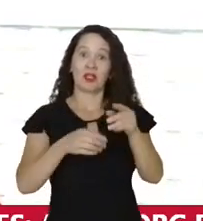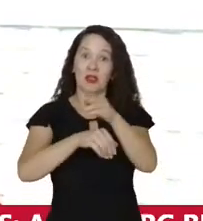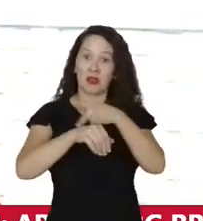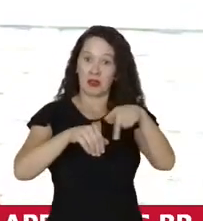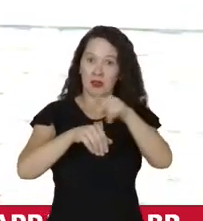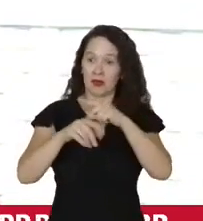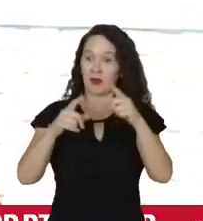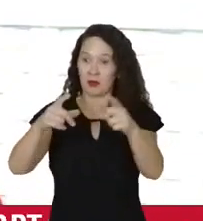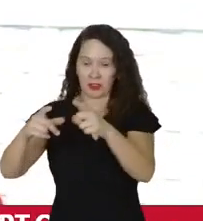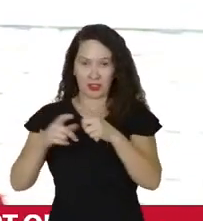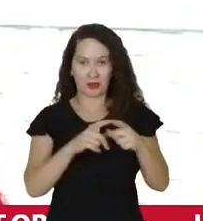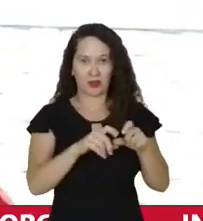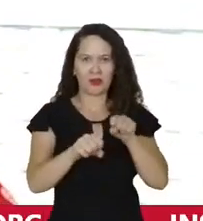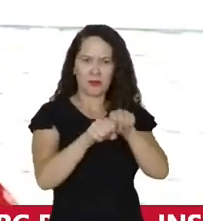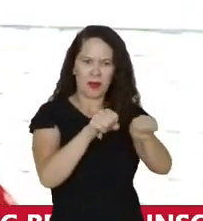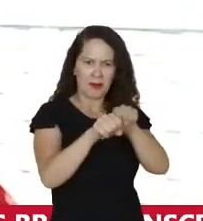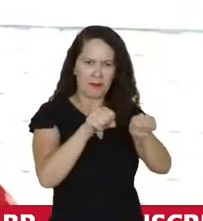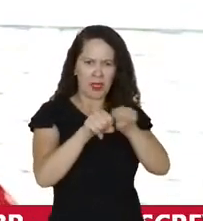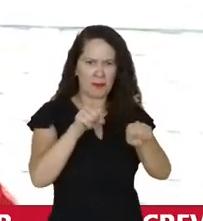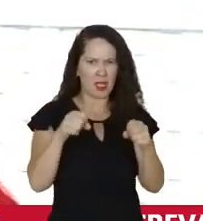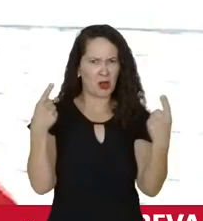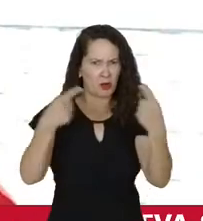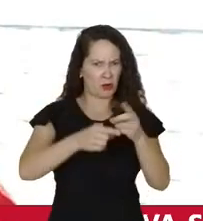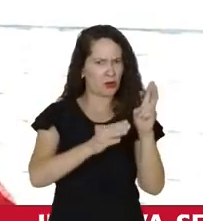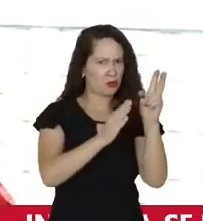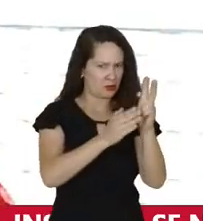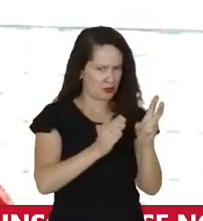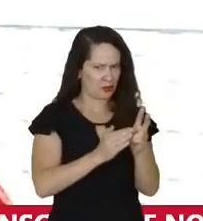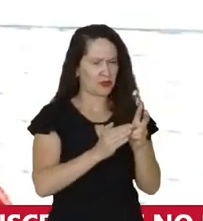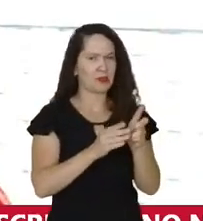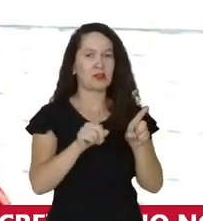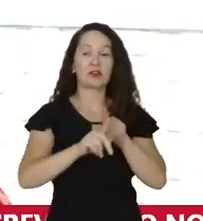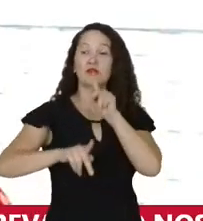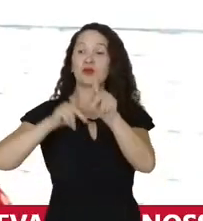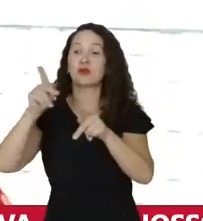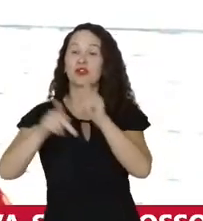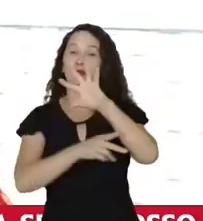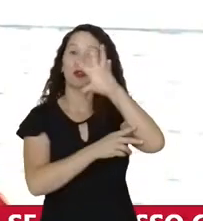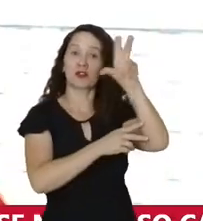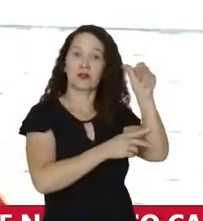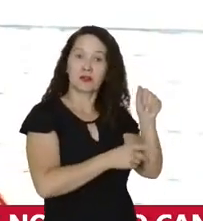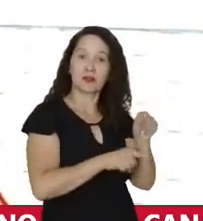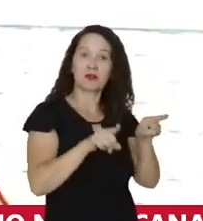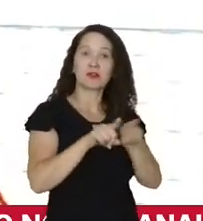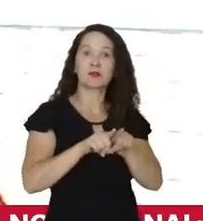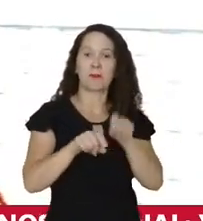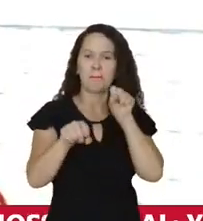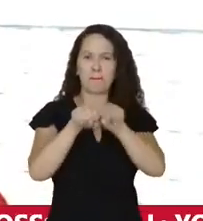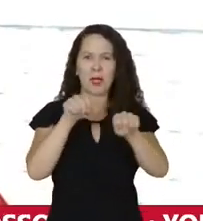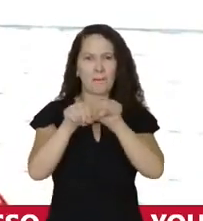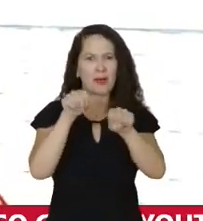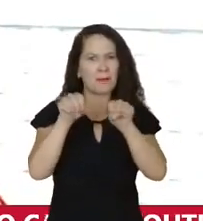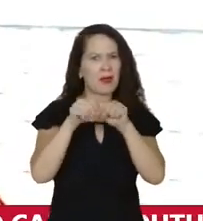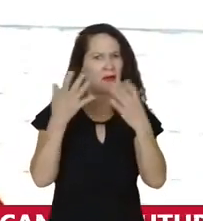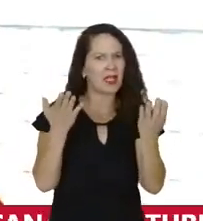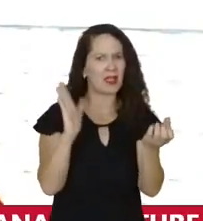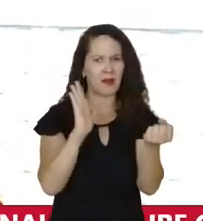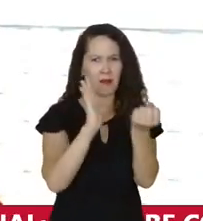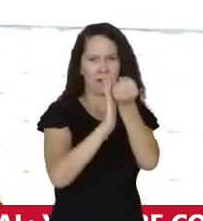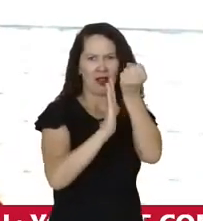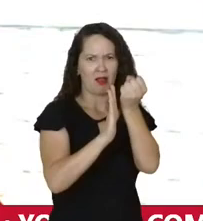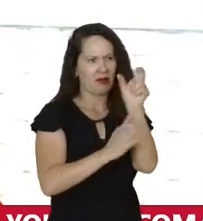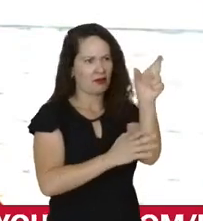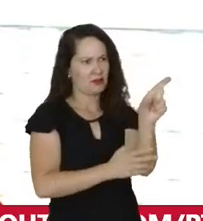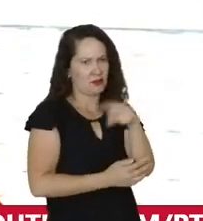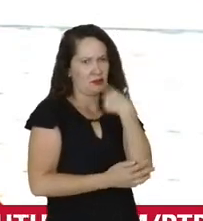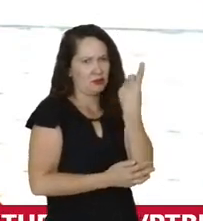Yala, da exploração dos corpos dos povos africanos, dos rótulos que foram aplicados